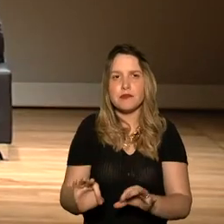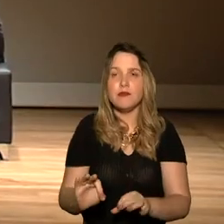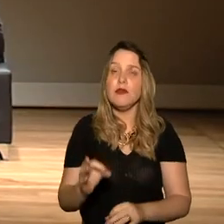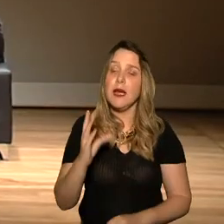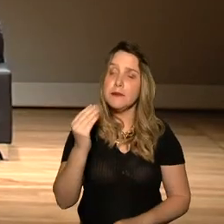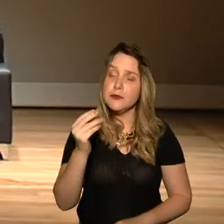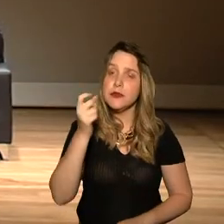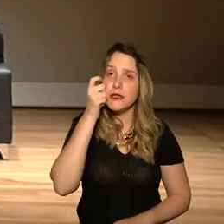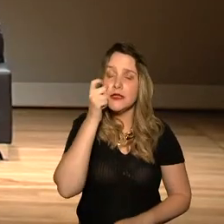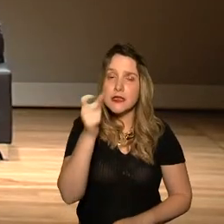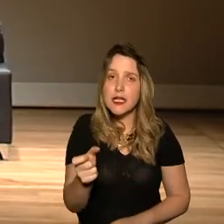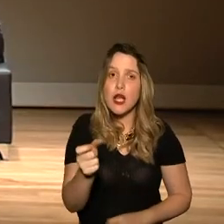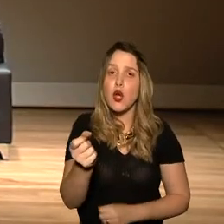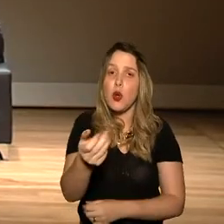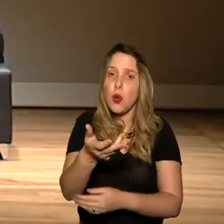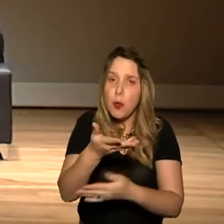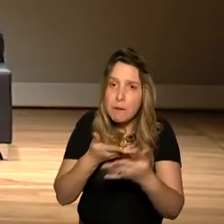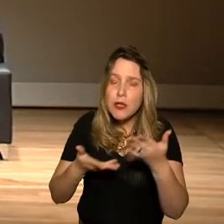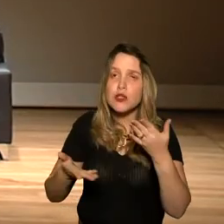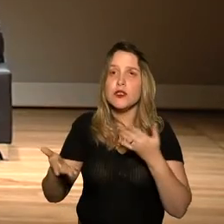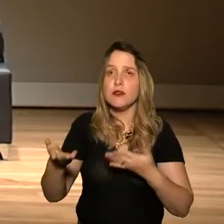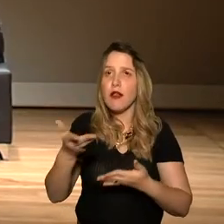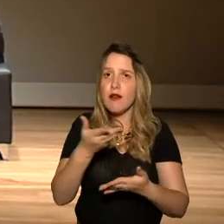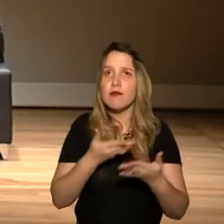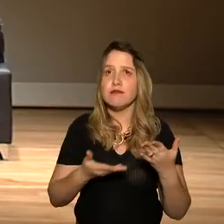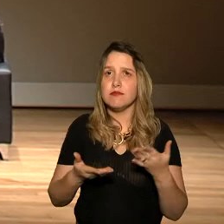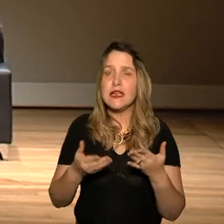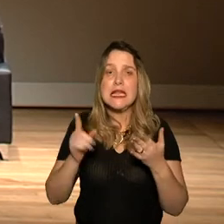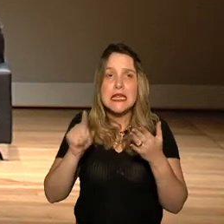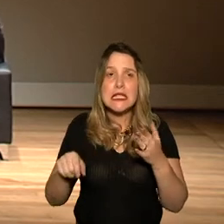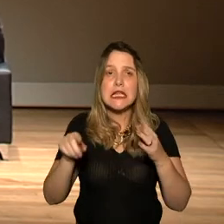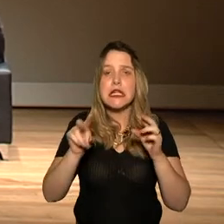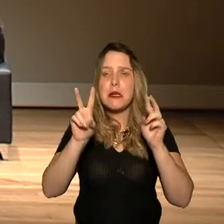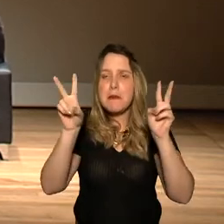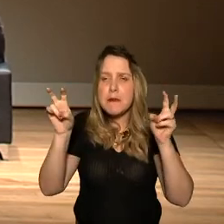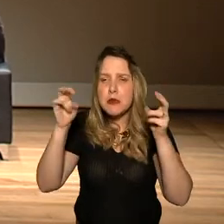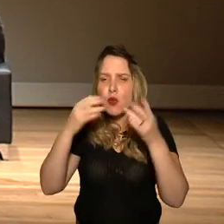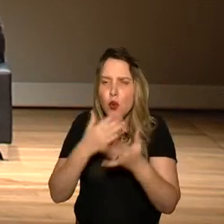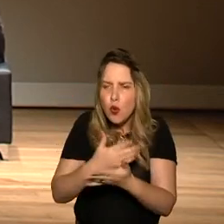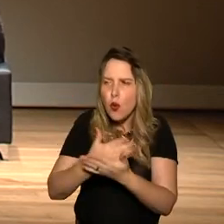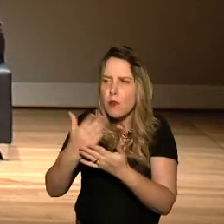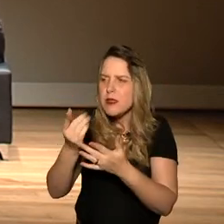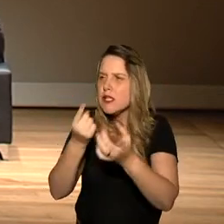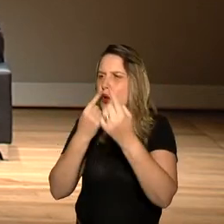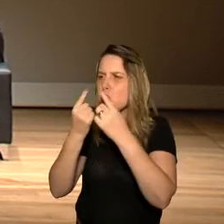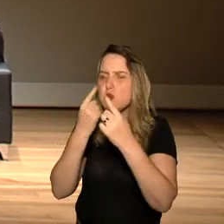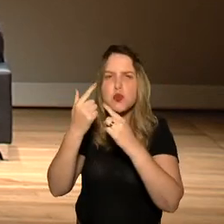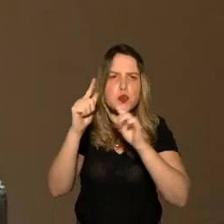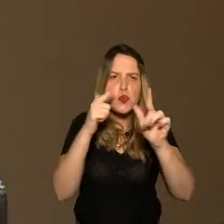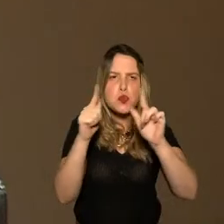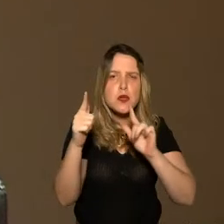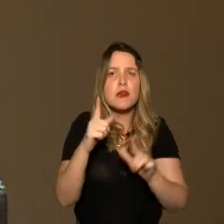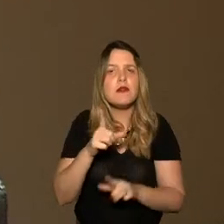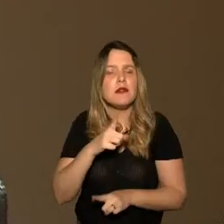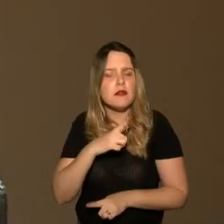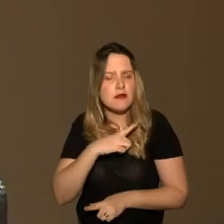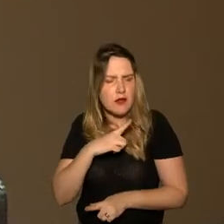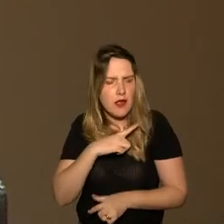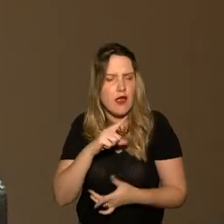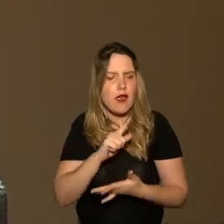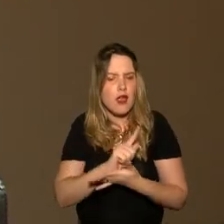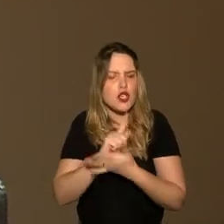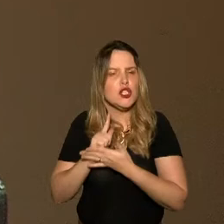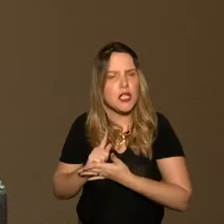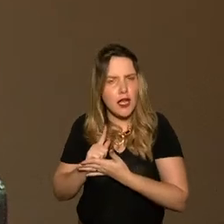muito interessante quando compartilhamento desse grupo comentava sobre a sua experiência sem ter